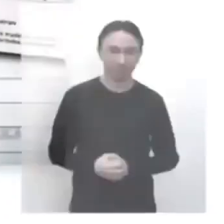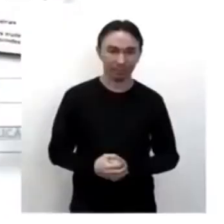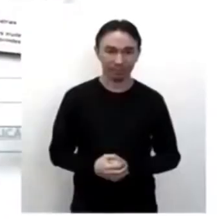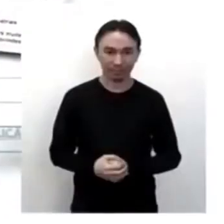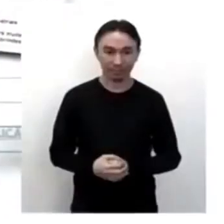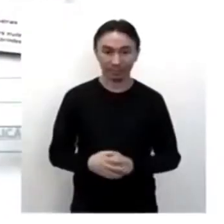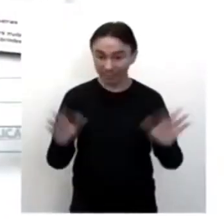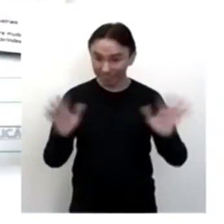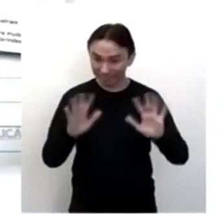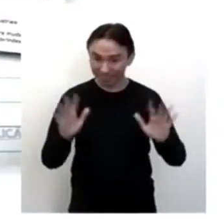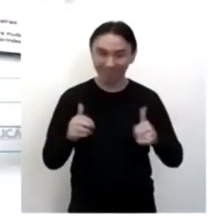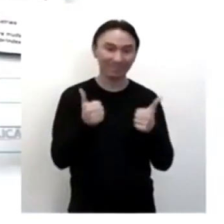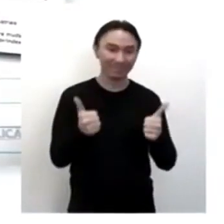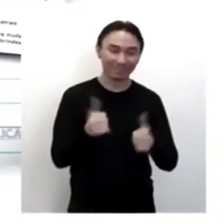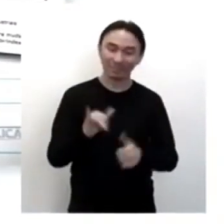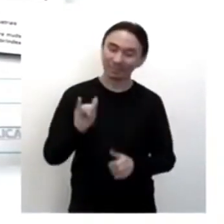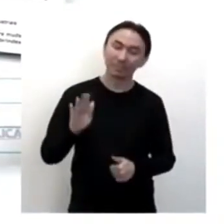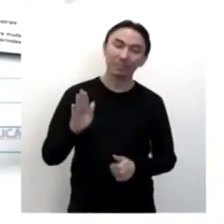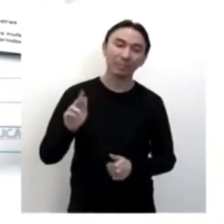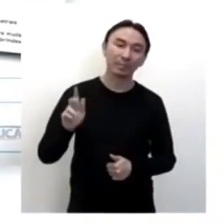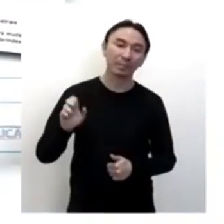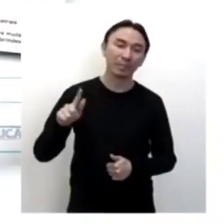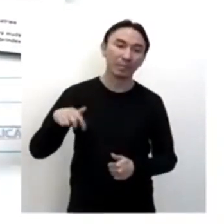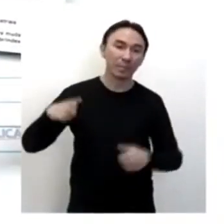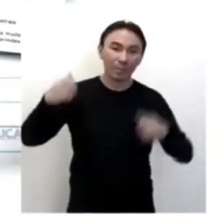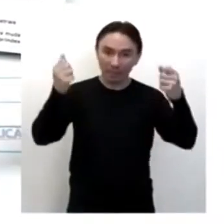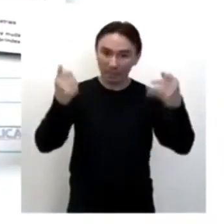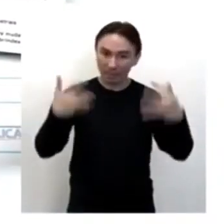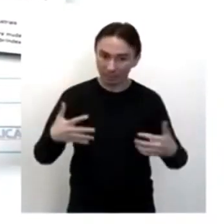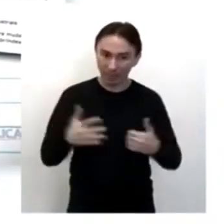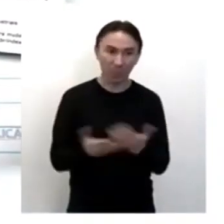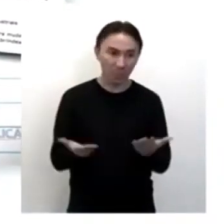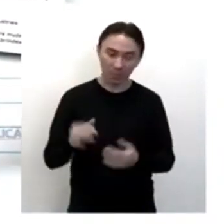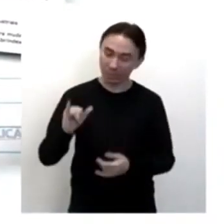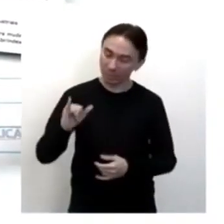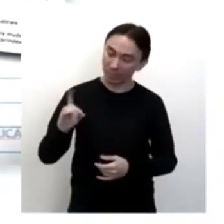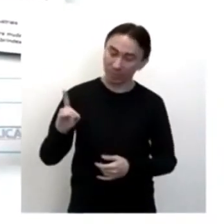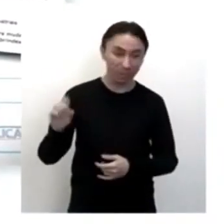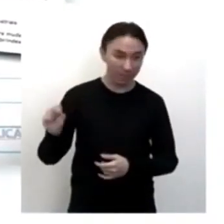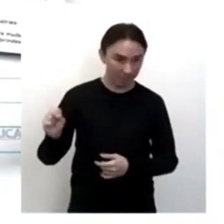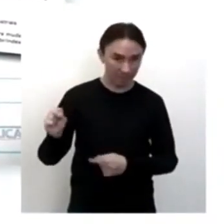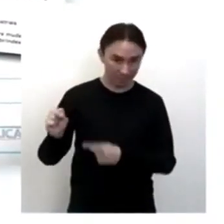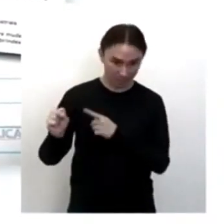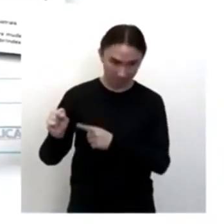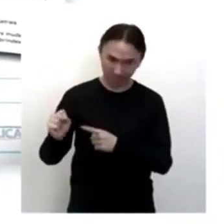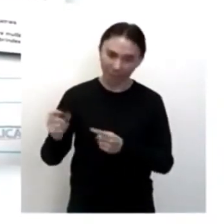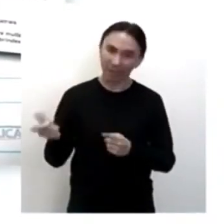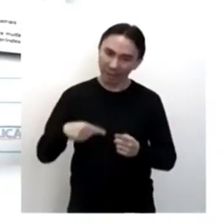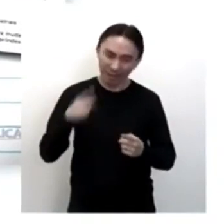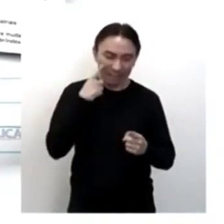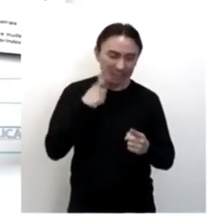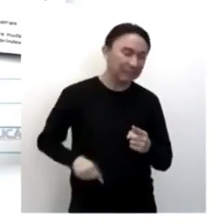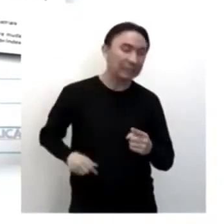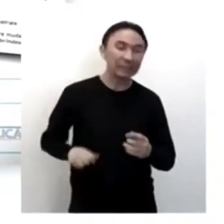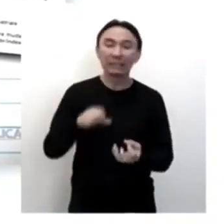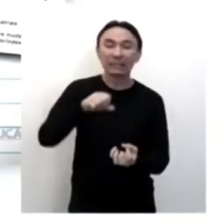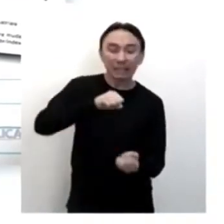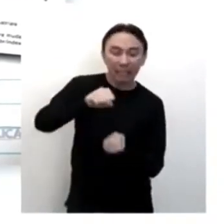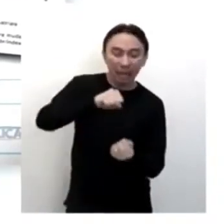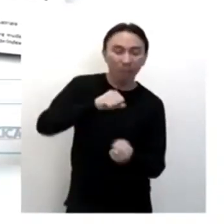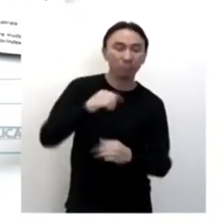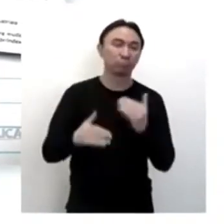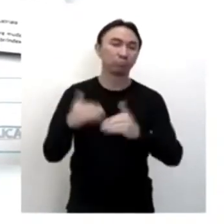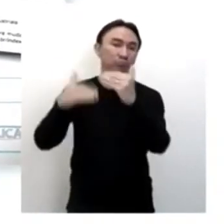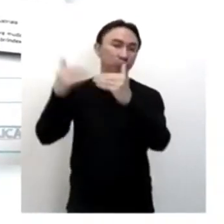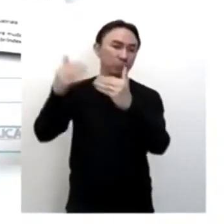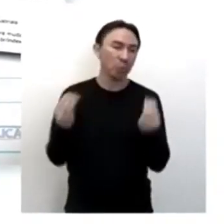Olá, sejam bem-vindos ao IBGE Explica. Hoje o tema é IDS, os Indicadores de Desenvolvimento Sustentável. Dividir para conquistar. Vamos